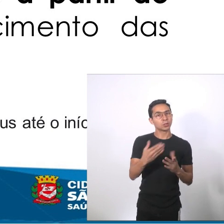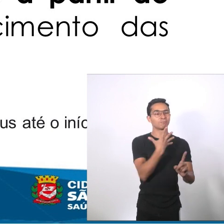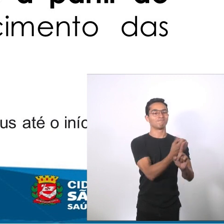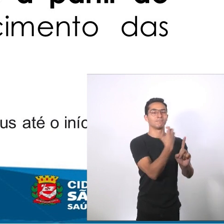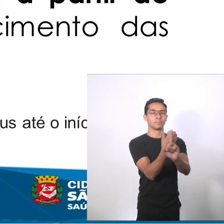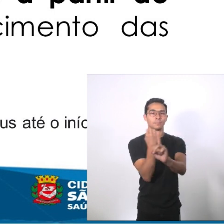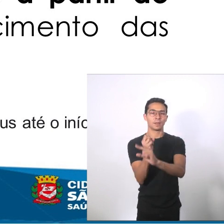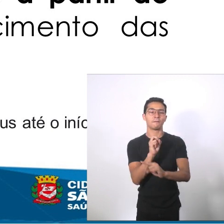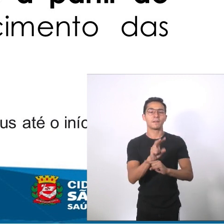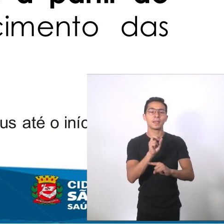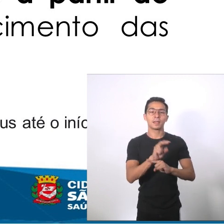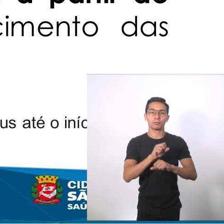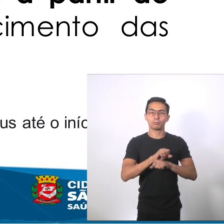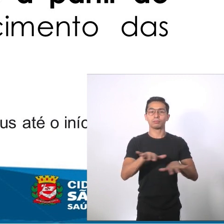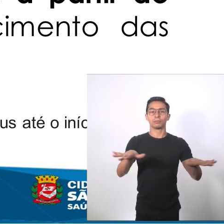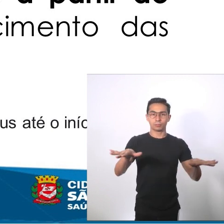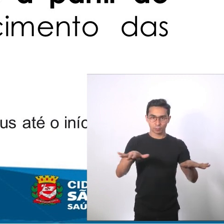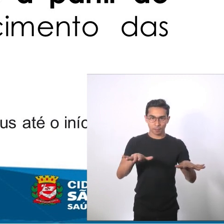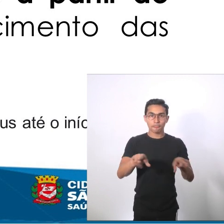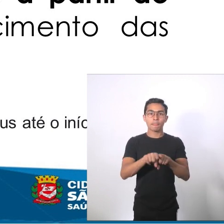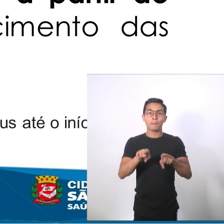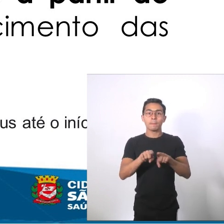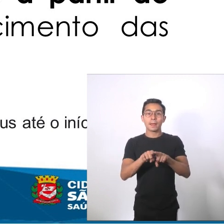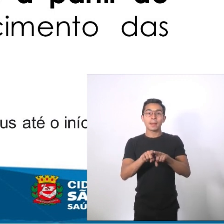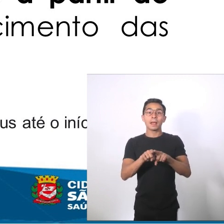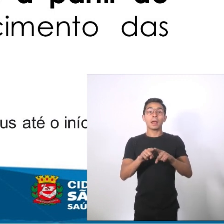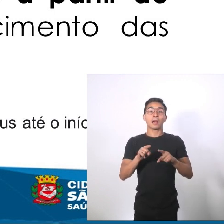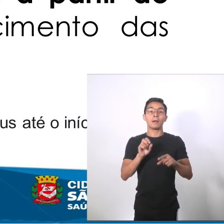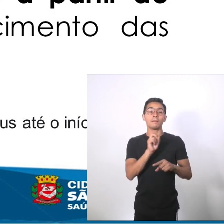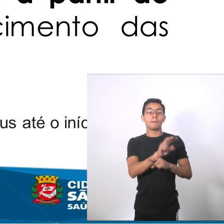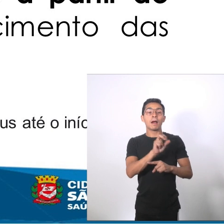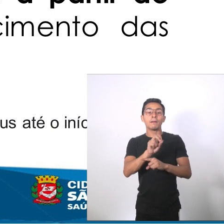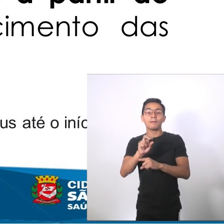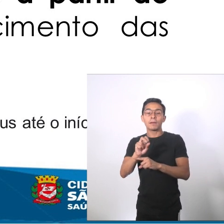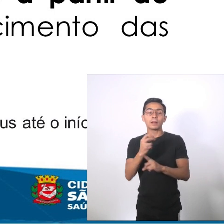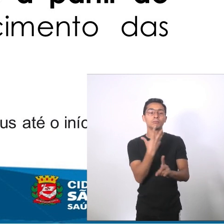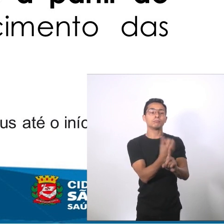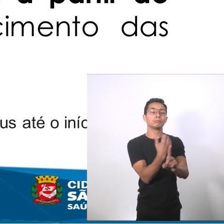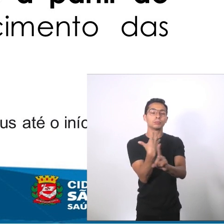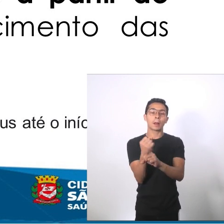crostas. A doutora Zafira vai mostrar bem que até a